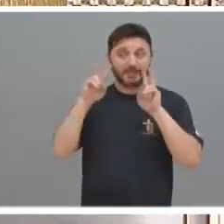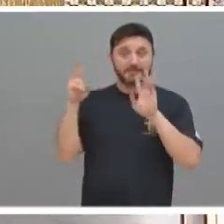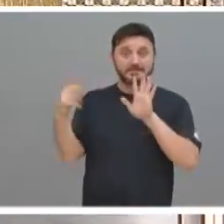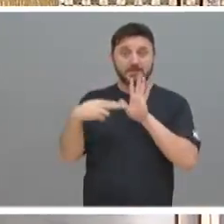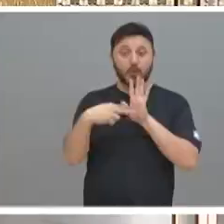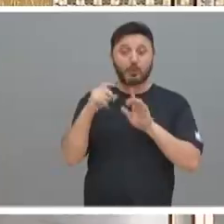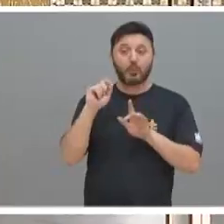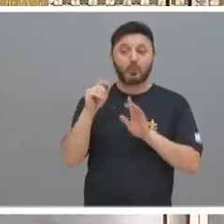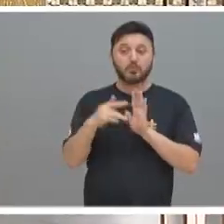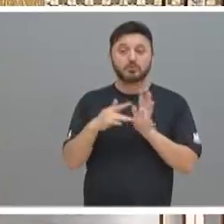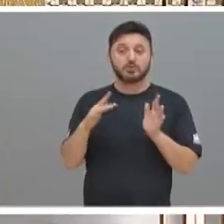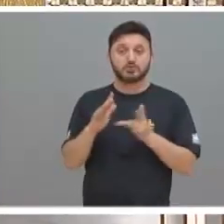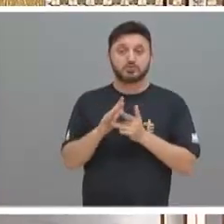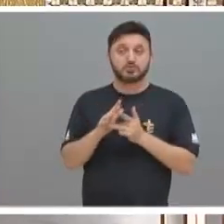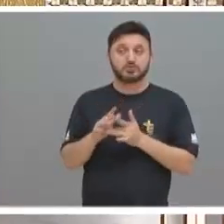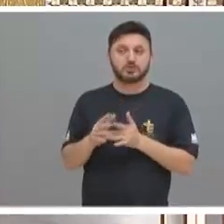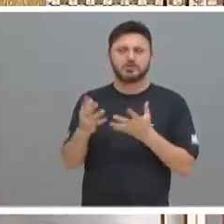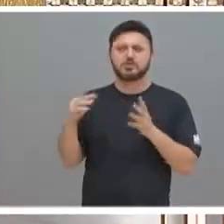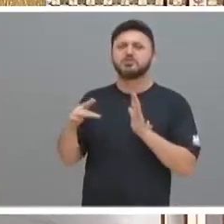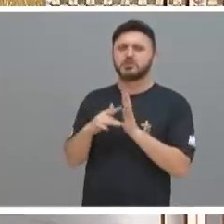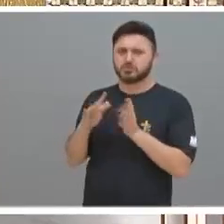o que dizem eles que eu sou?